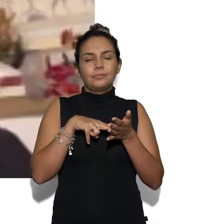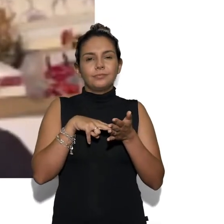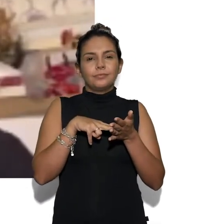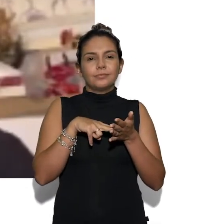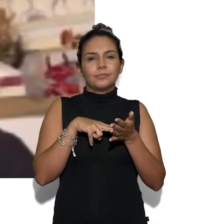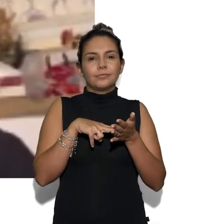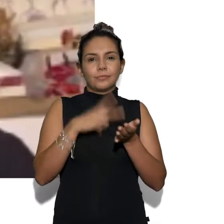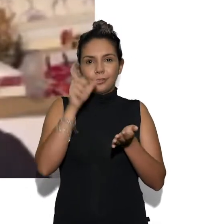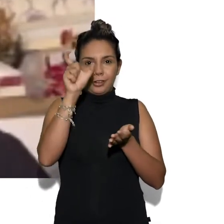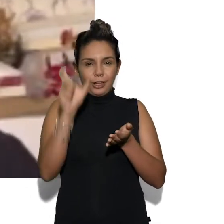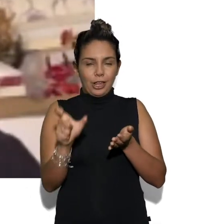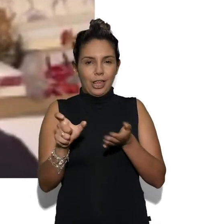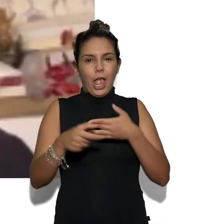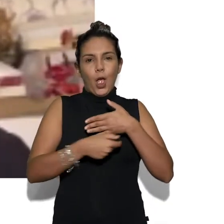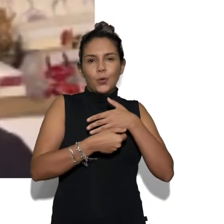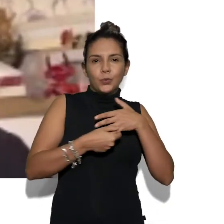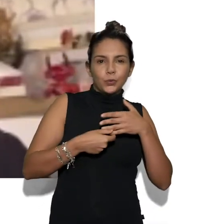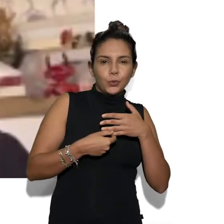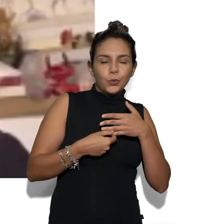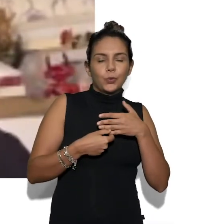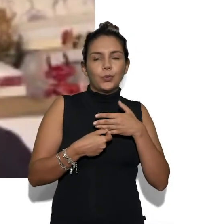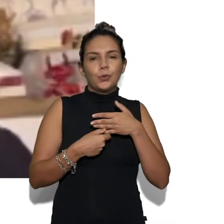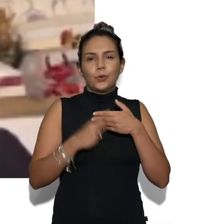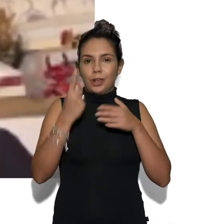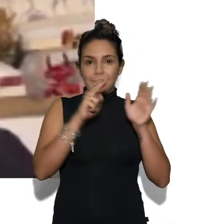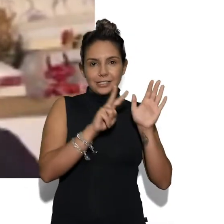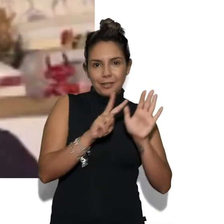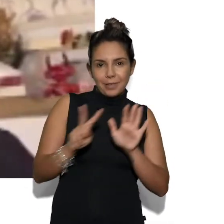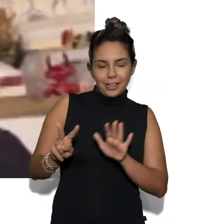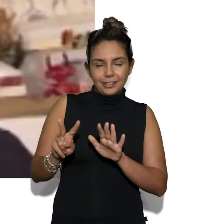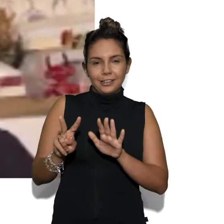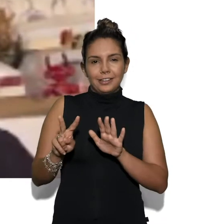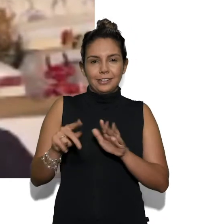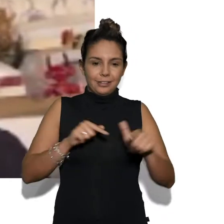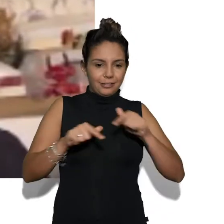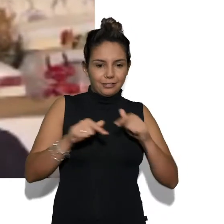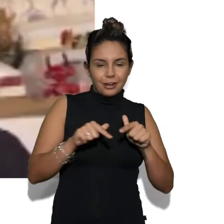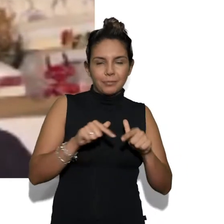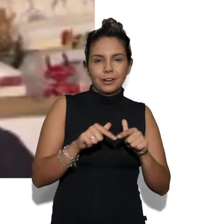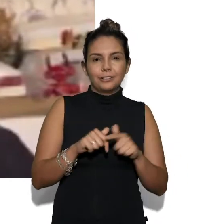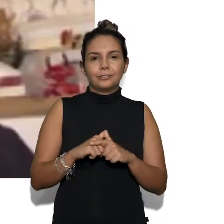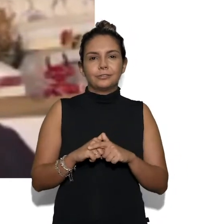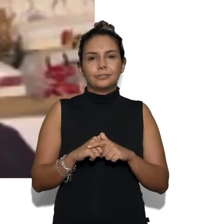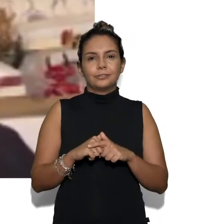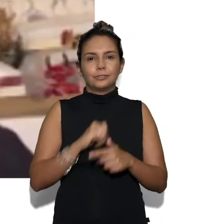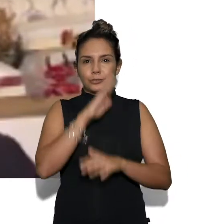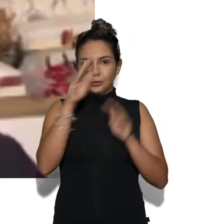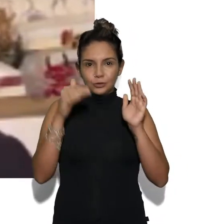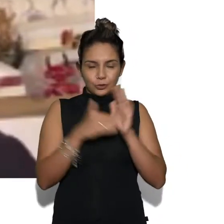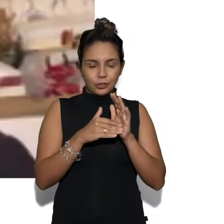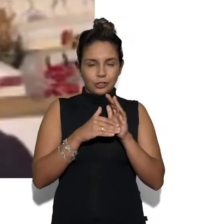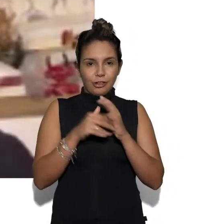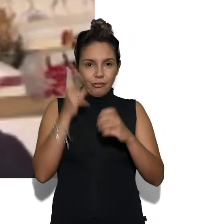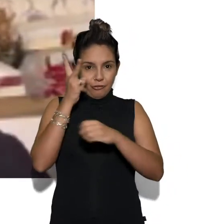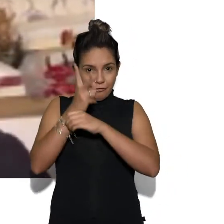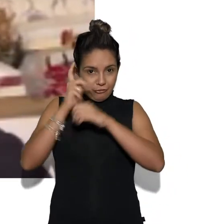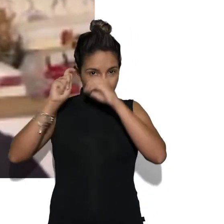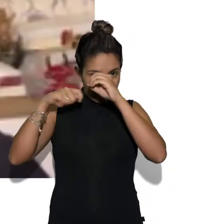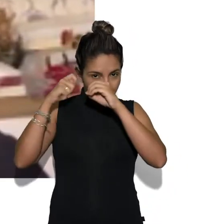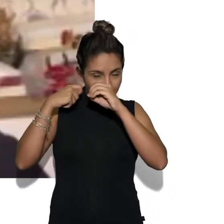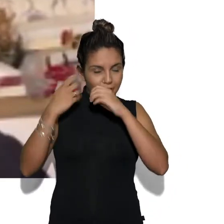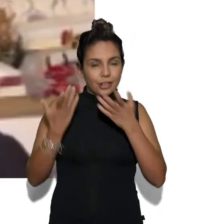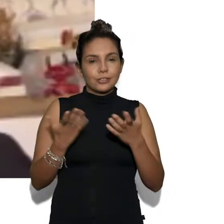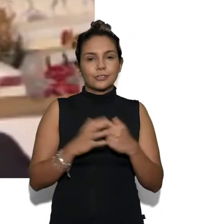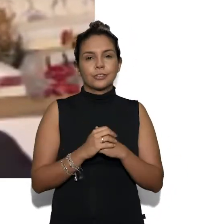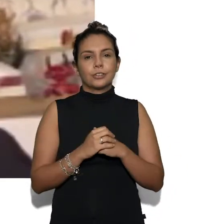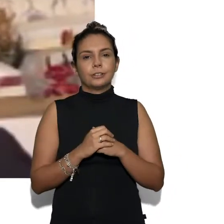um determinado autor, ou podia dedicar uma semana a ver toda a videografia do Akira